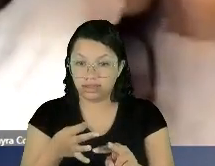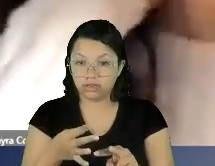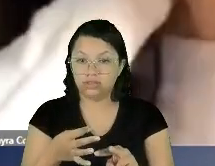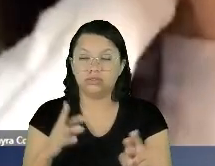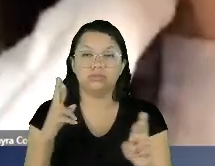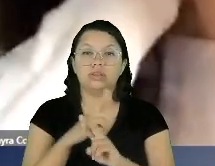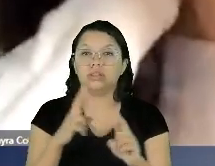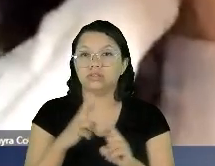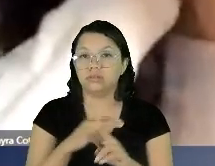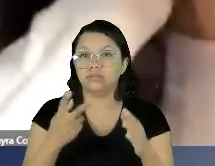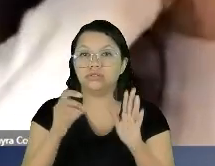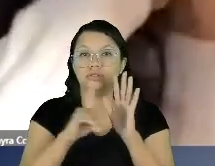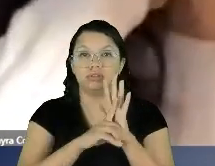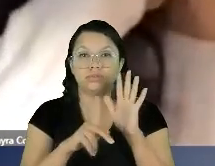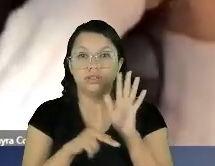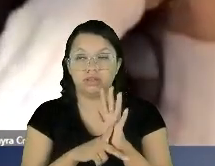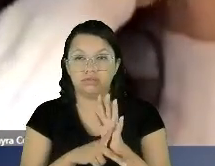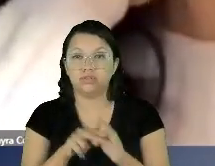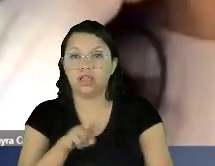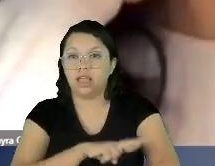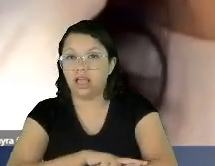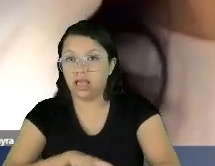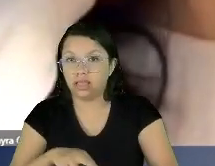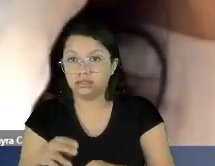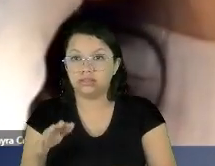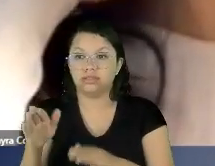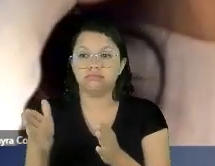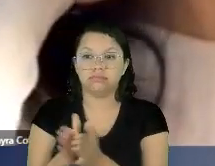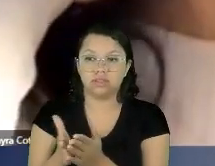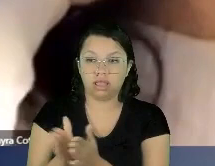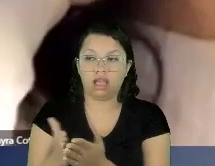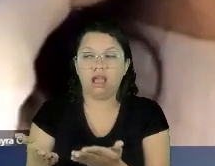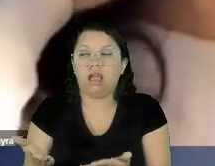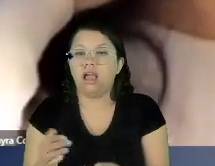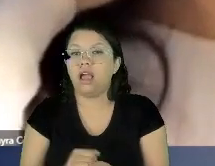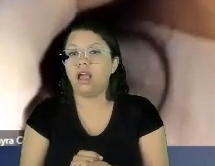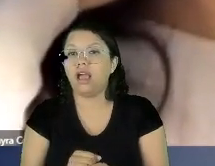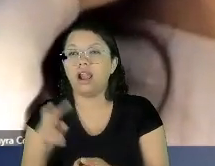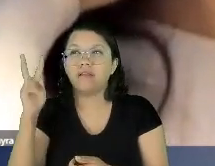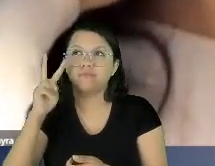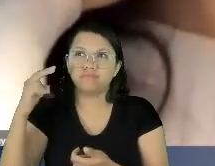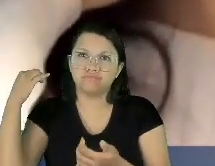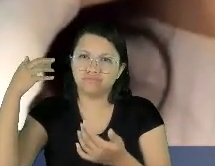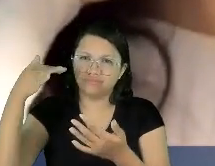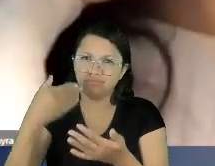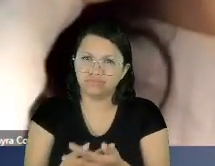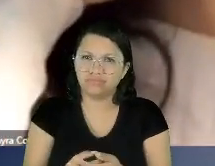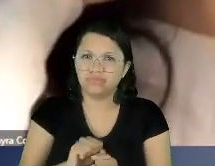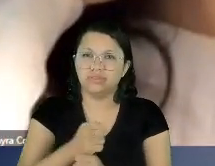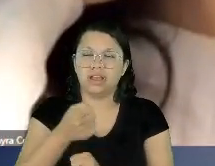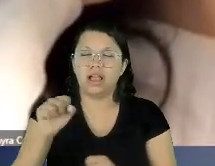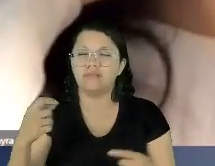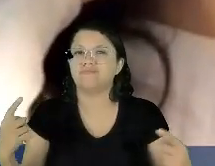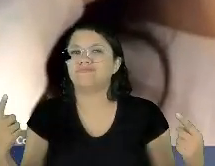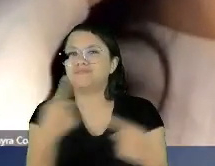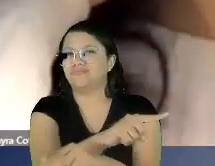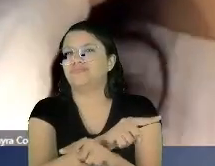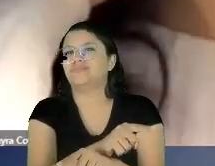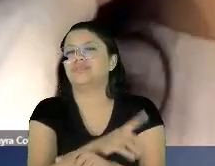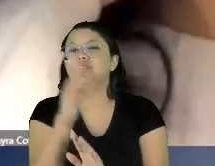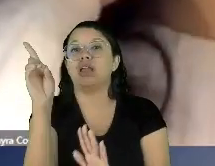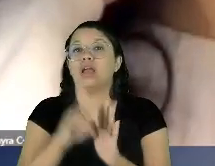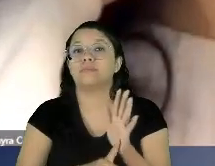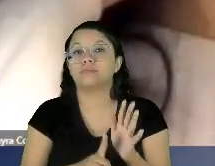direito penal com sua seletividade de raça e classe como garantia de direitos, quando ele é historicamente um grande violador